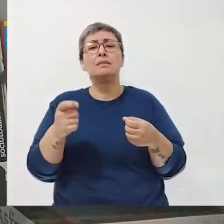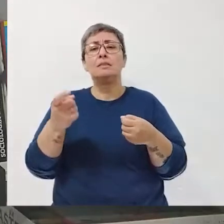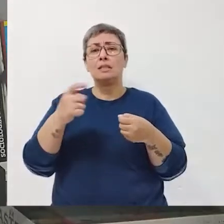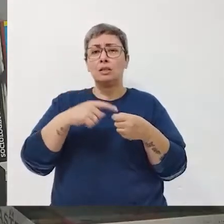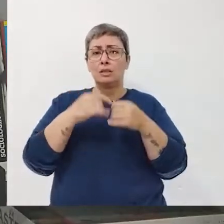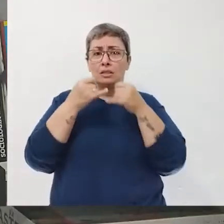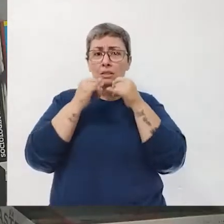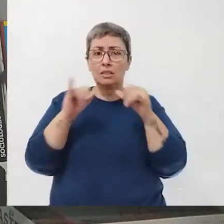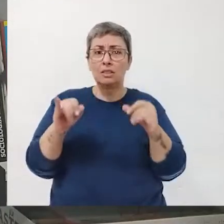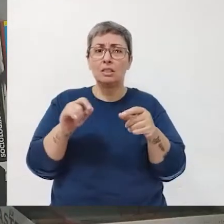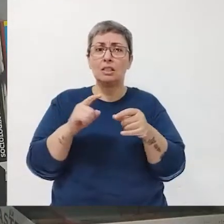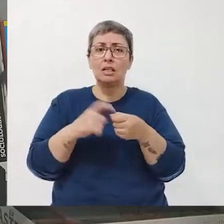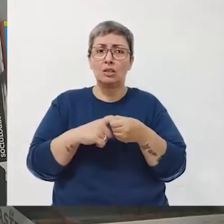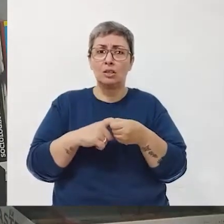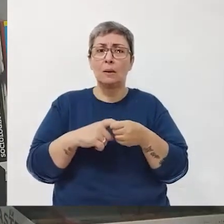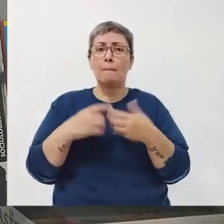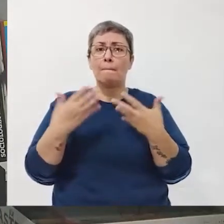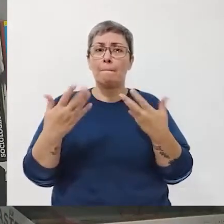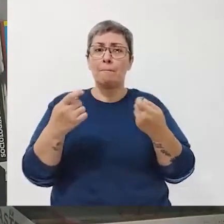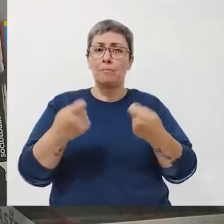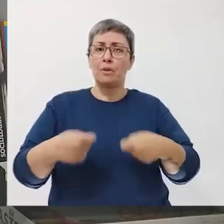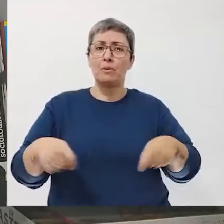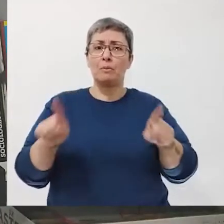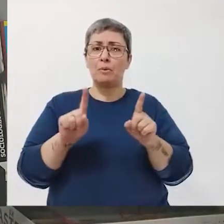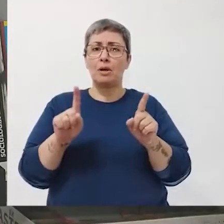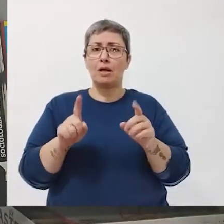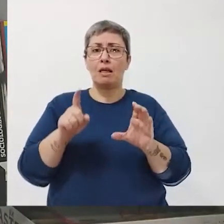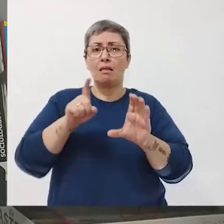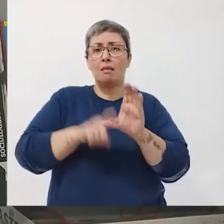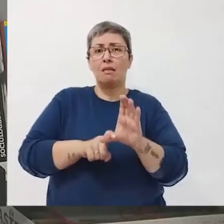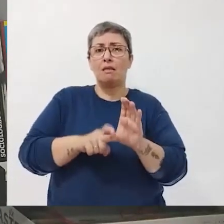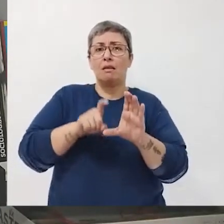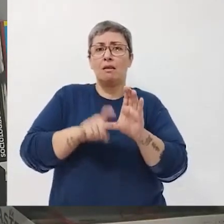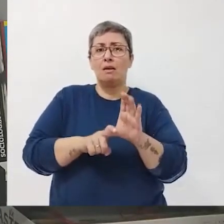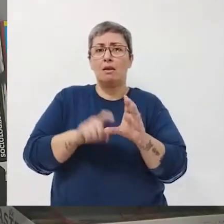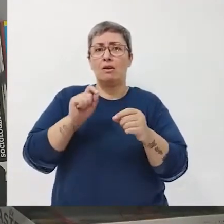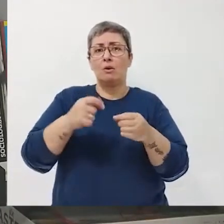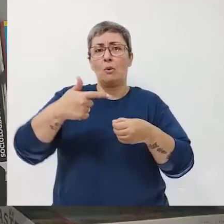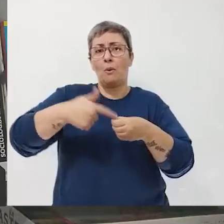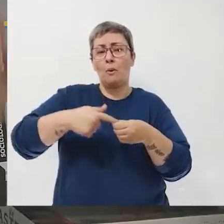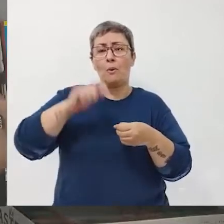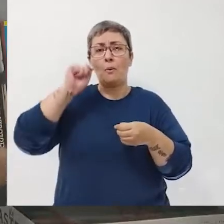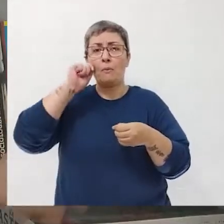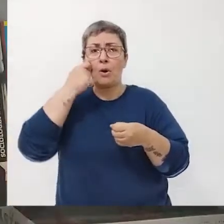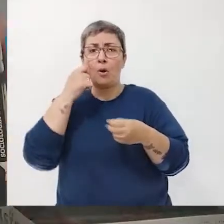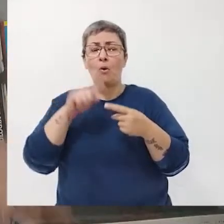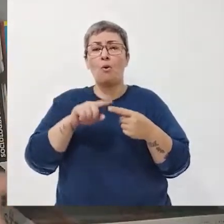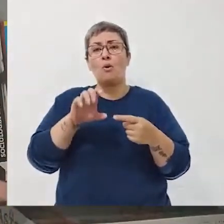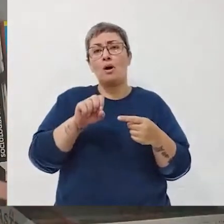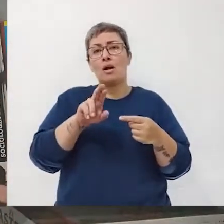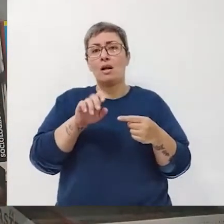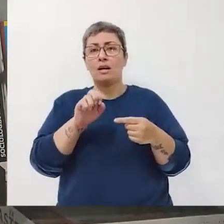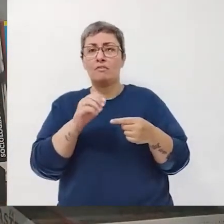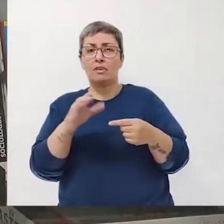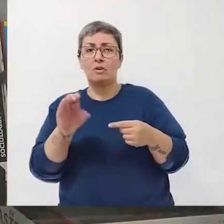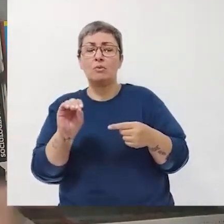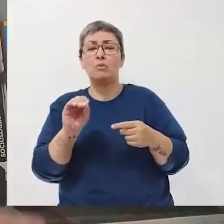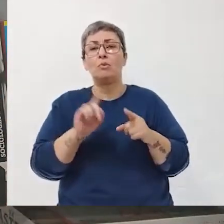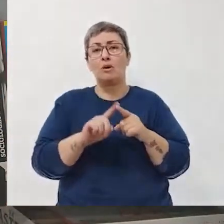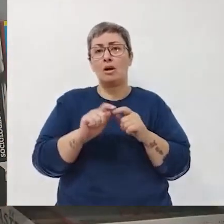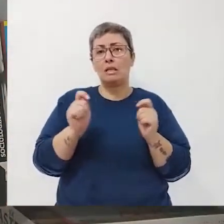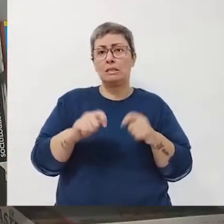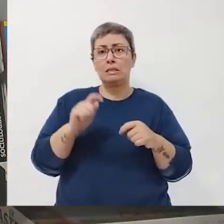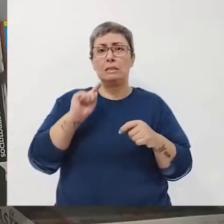não é verdade? A gente não precisa ficar na dependência do petróleo ou do carvão, que são recursos